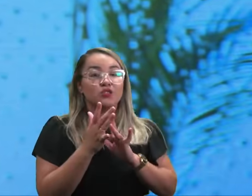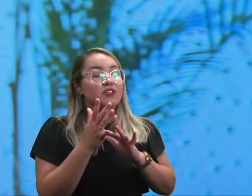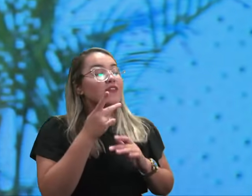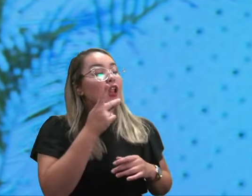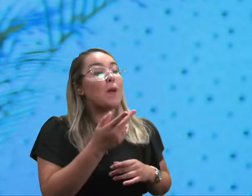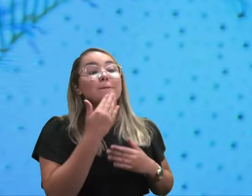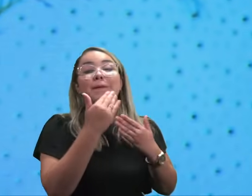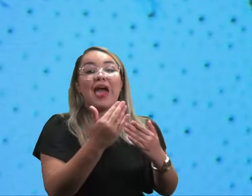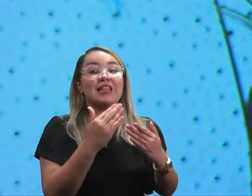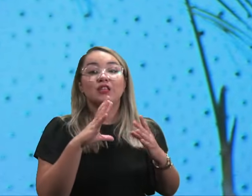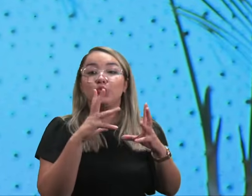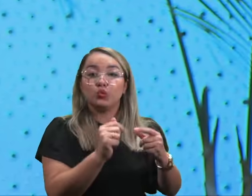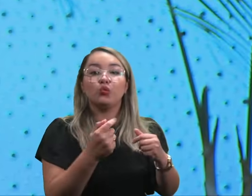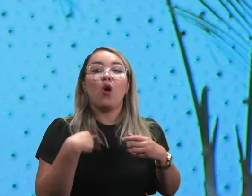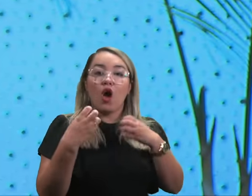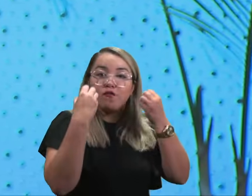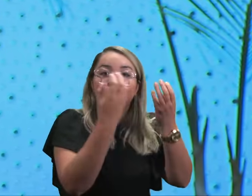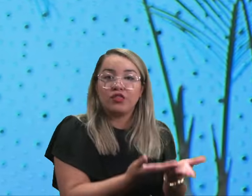receber.